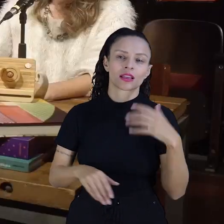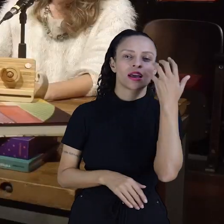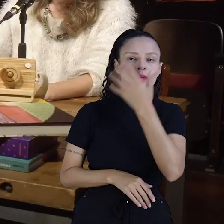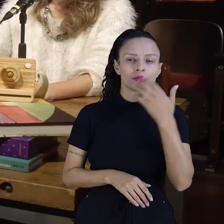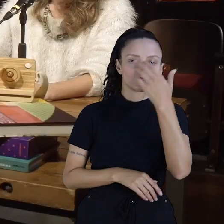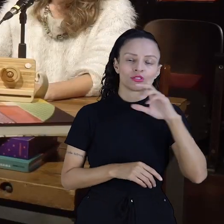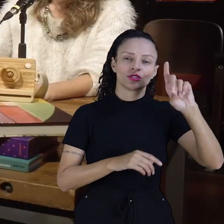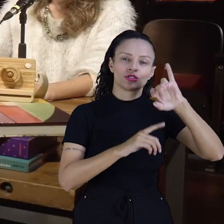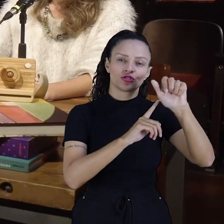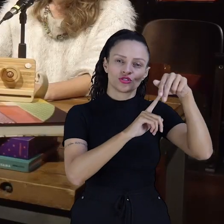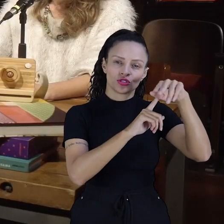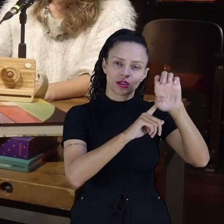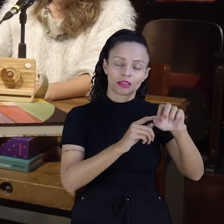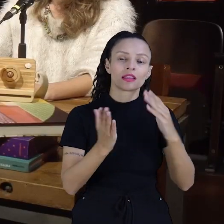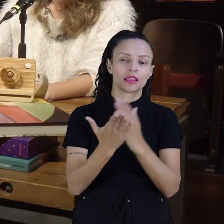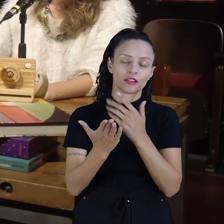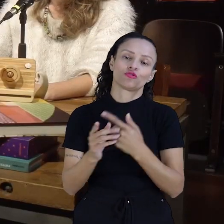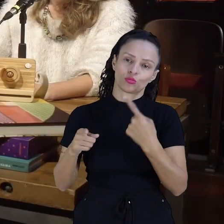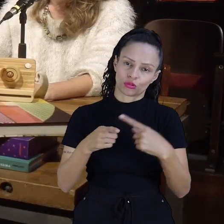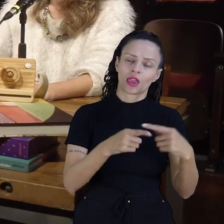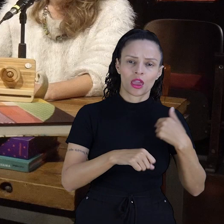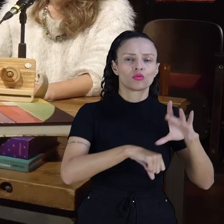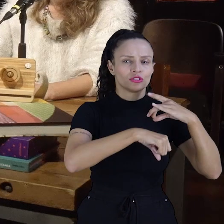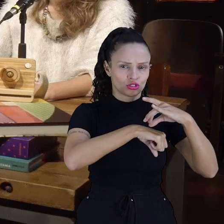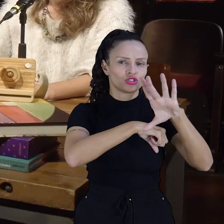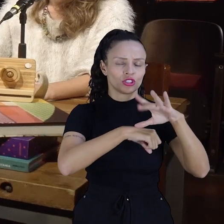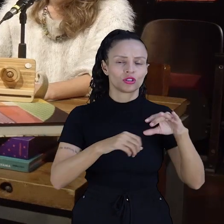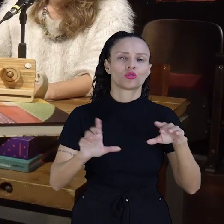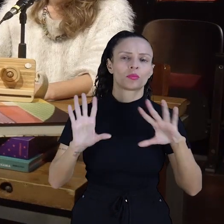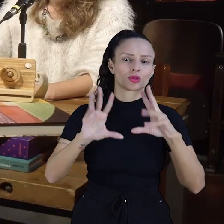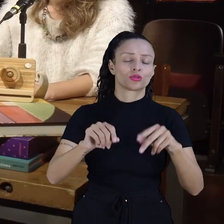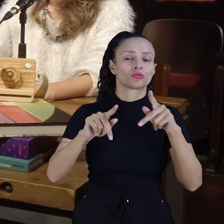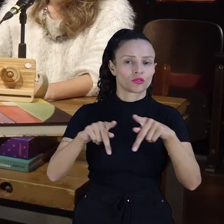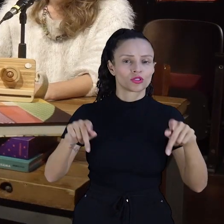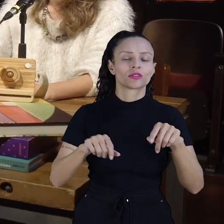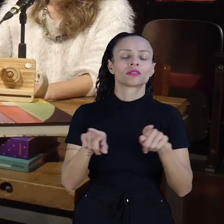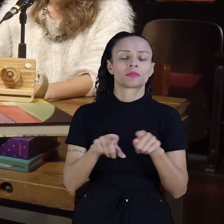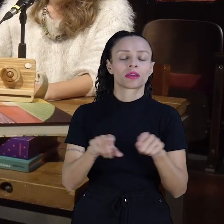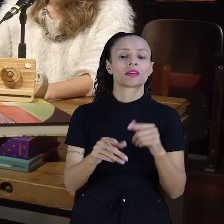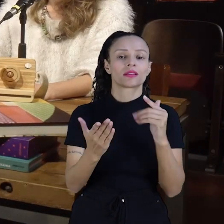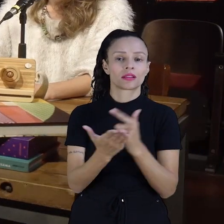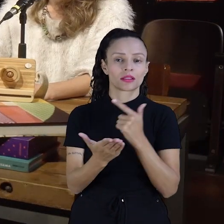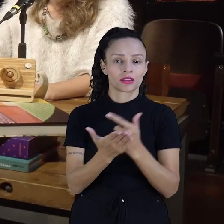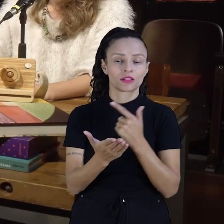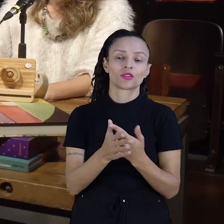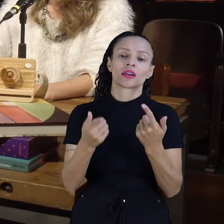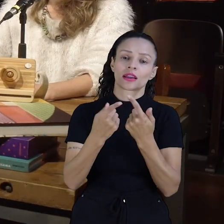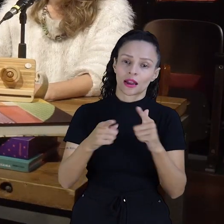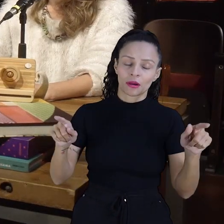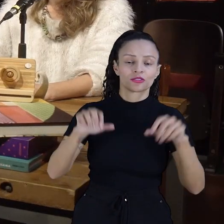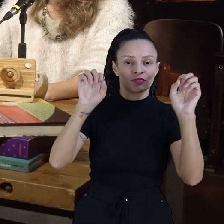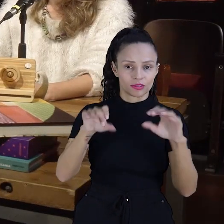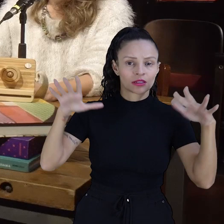um apaixonado por Gianni Rodari, o livro dos porquês. Esse é um que eu indico muito para todos os professores, inclusive o livro